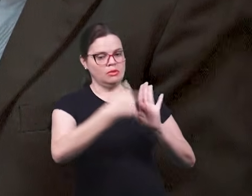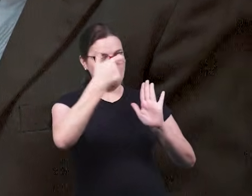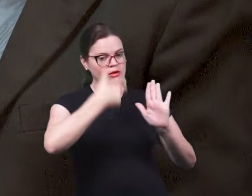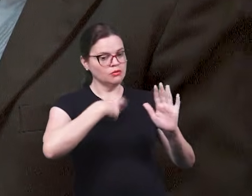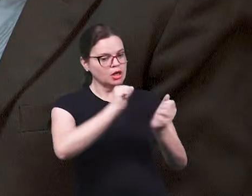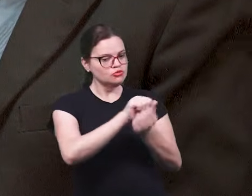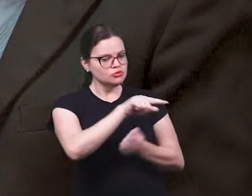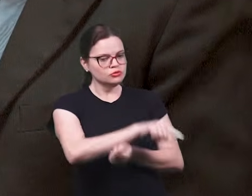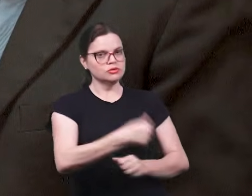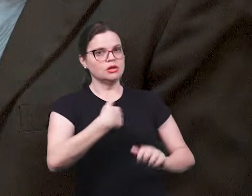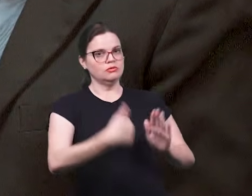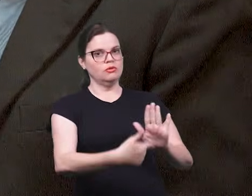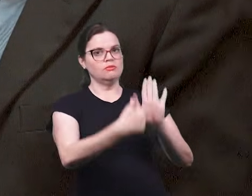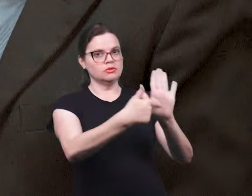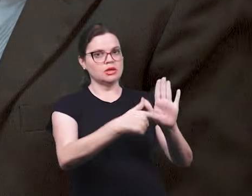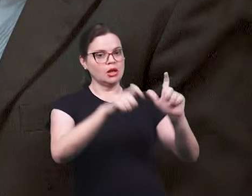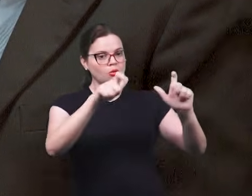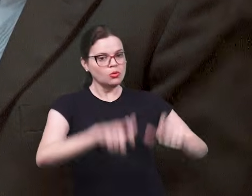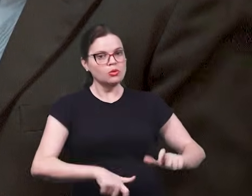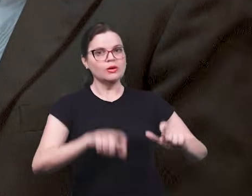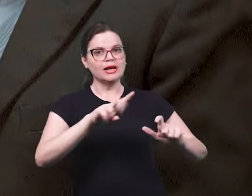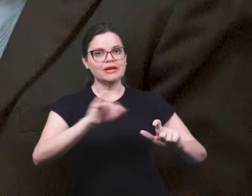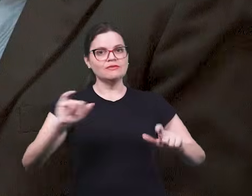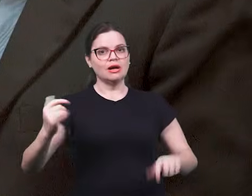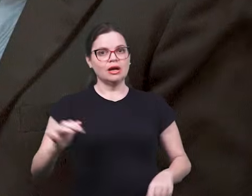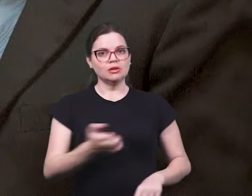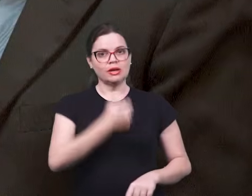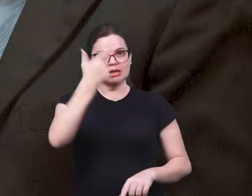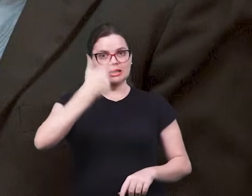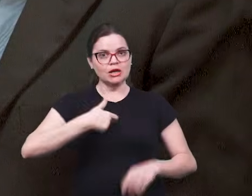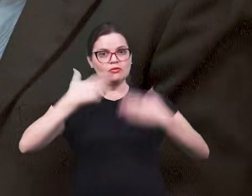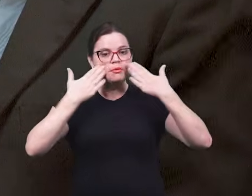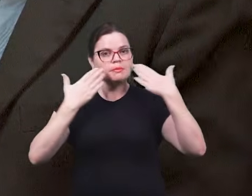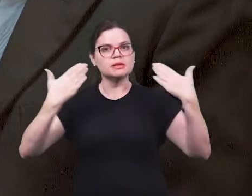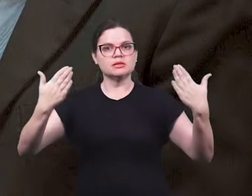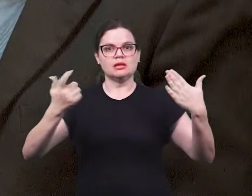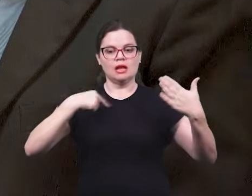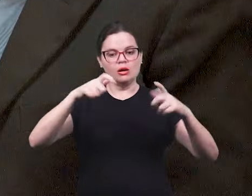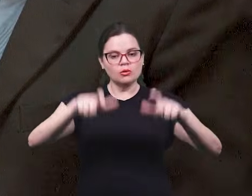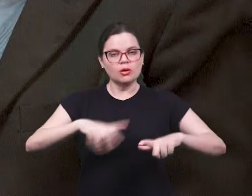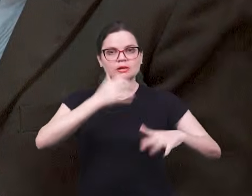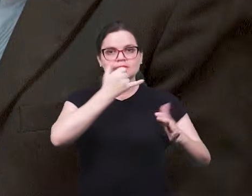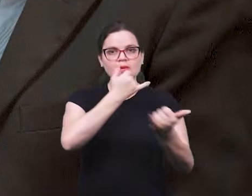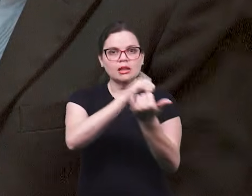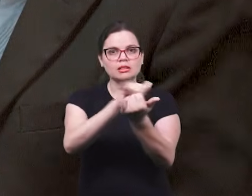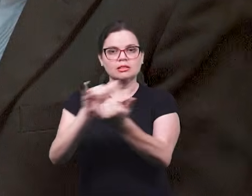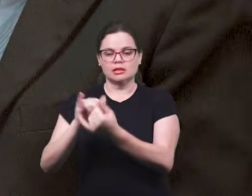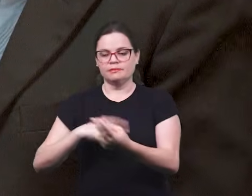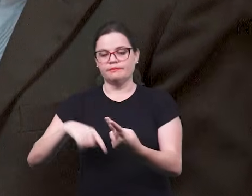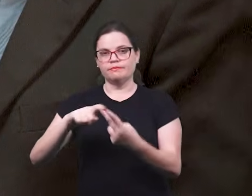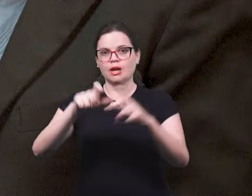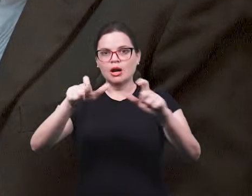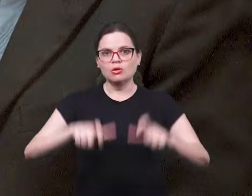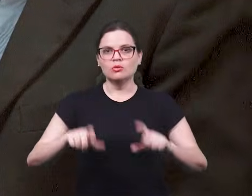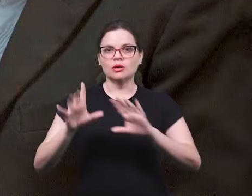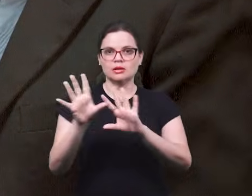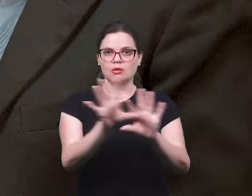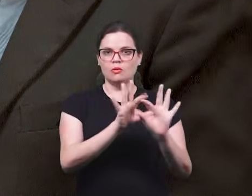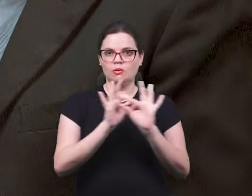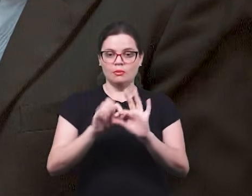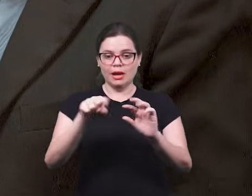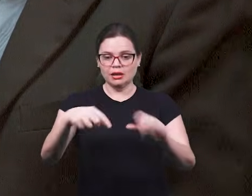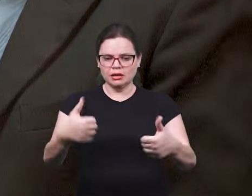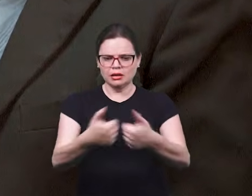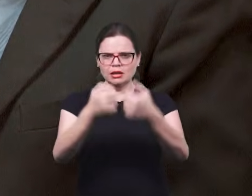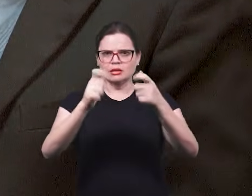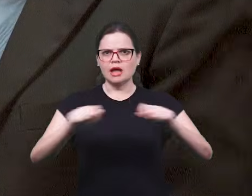presente. Esse é o lugar do culto. Esse é o lugar onde eu vou me revelar. Esse é o lugar do perdão. Esse lugar é o lugar da comunhão. Você vai